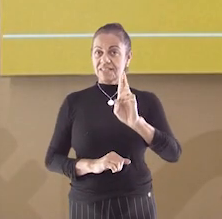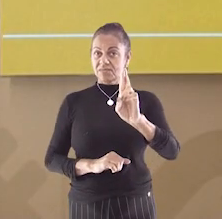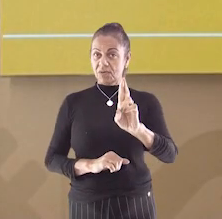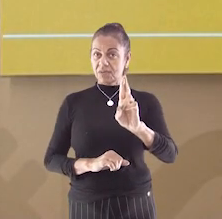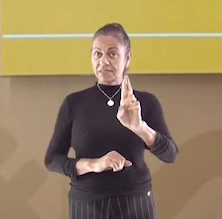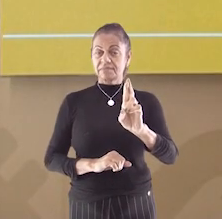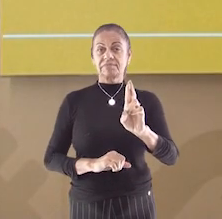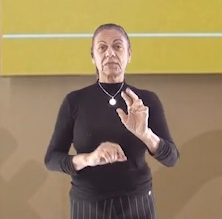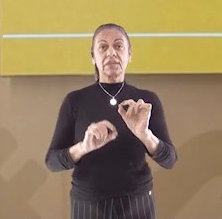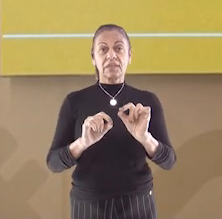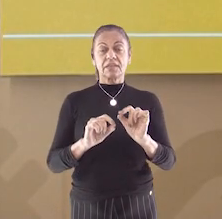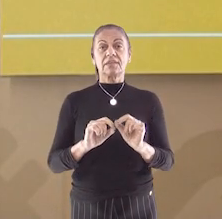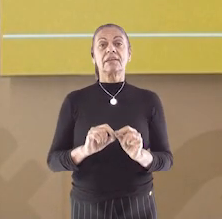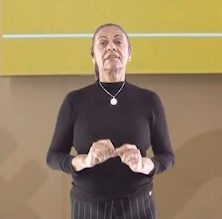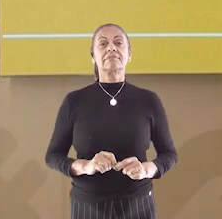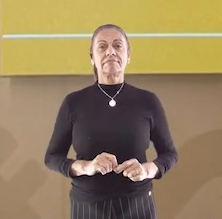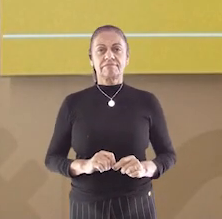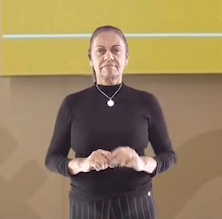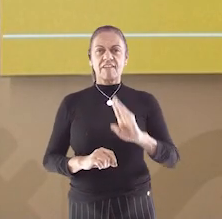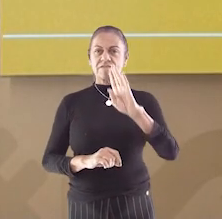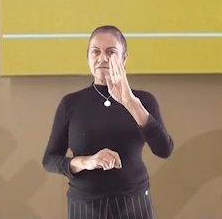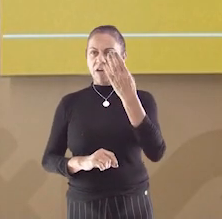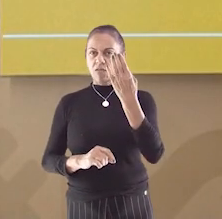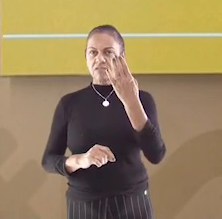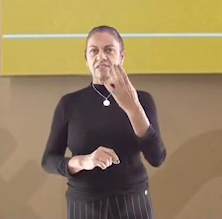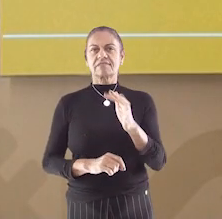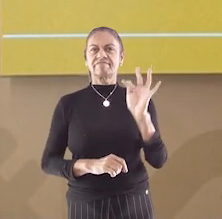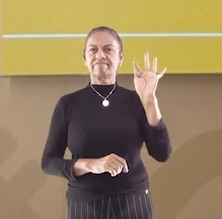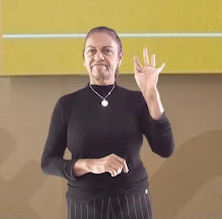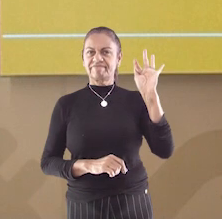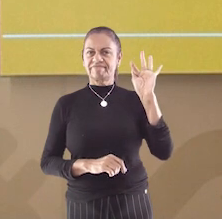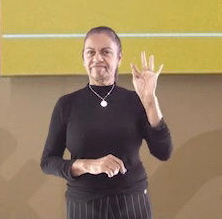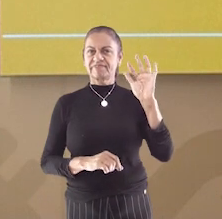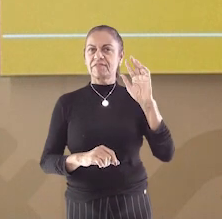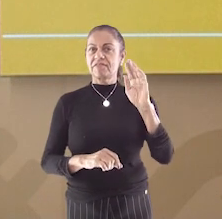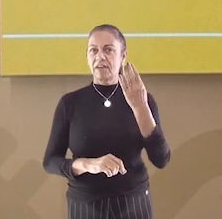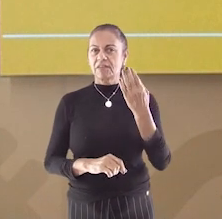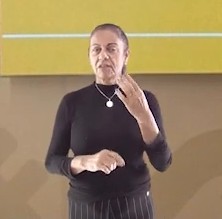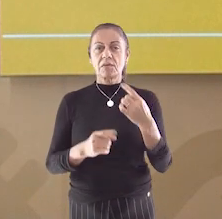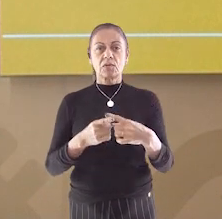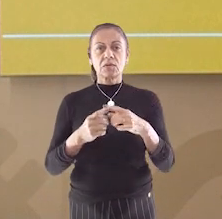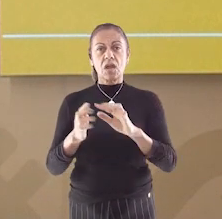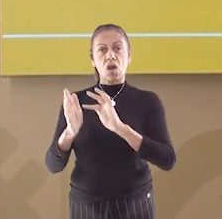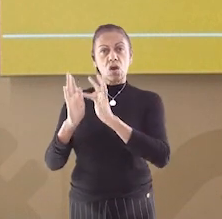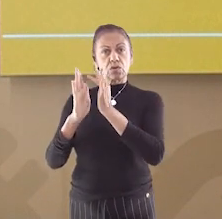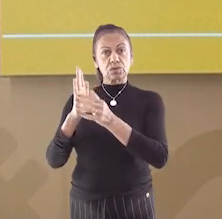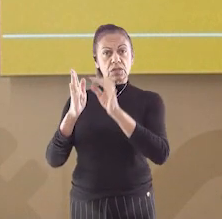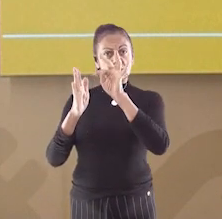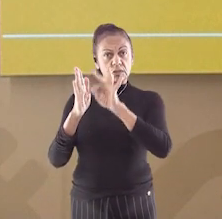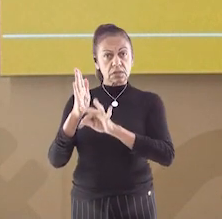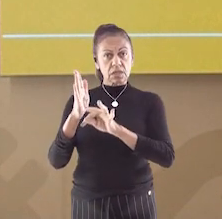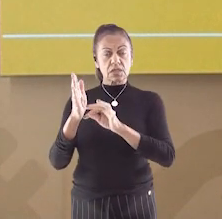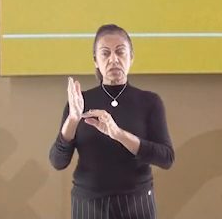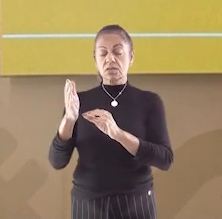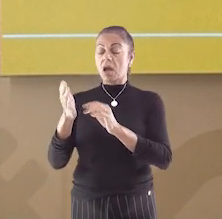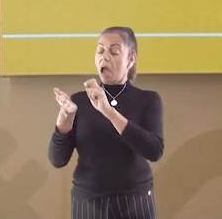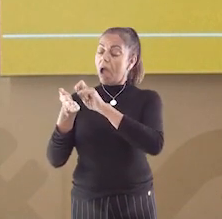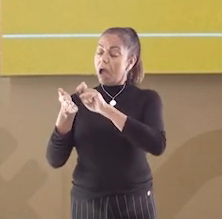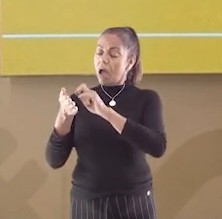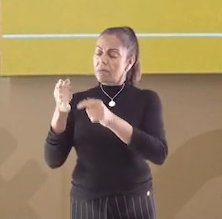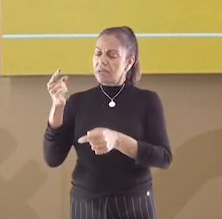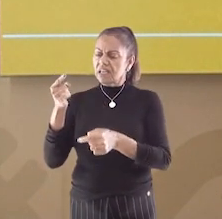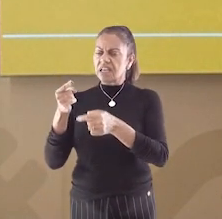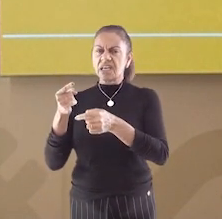Resposta da questão 1. Essa afirmação é falsa, ok? Uma vez que o gênero textual bilhete,